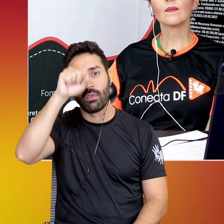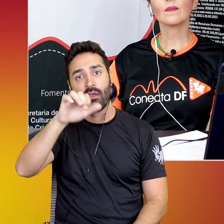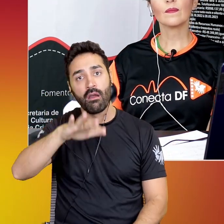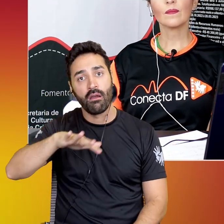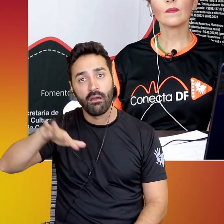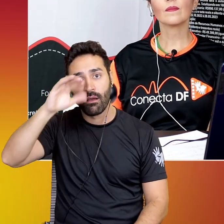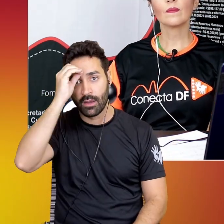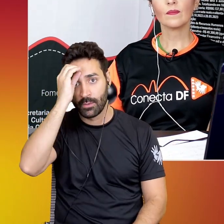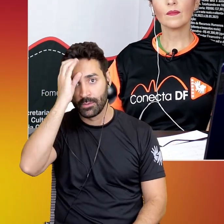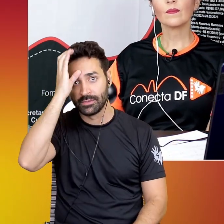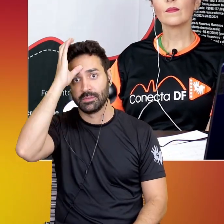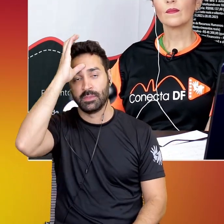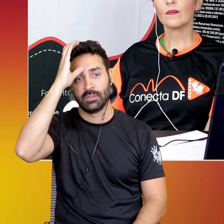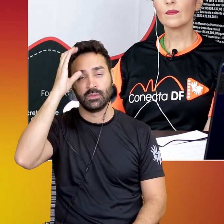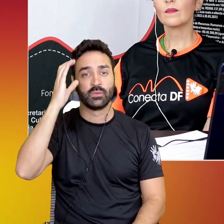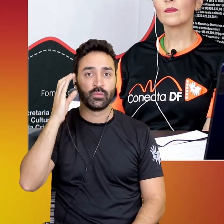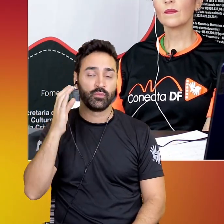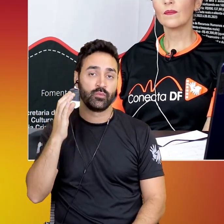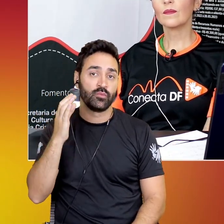atender outras